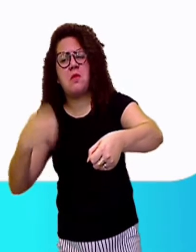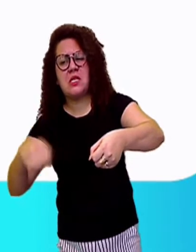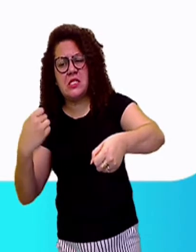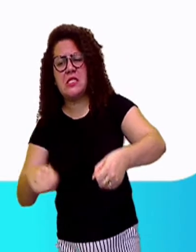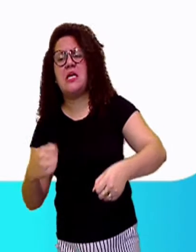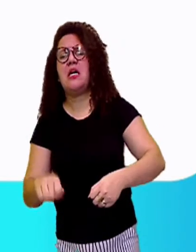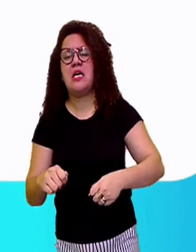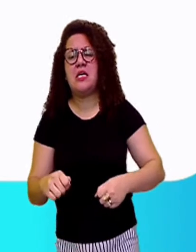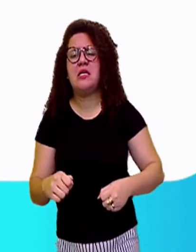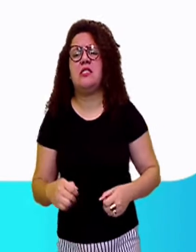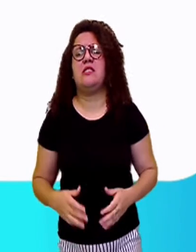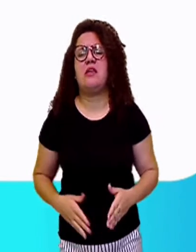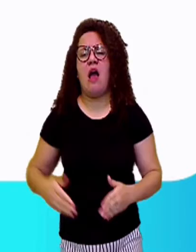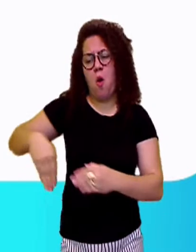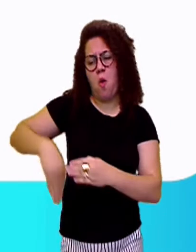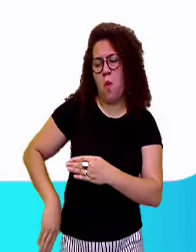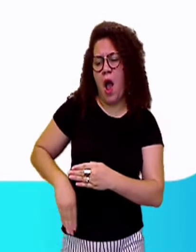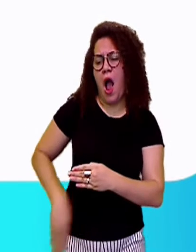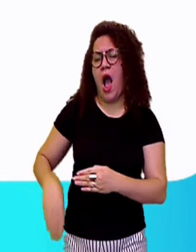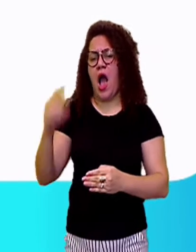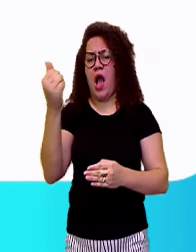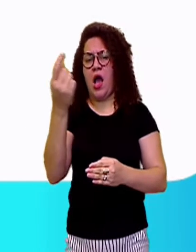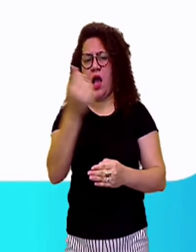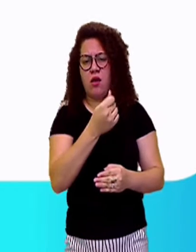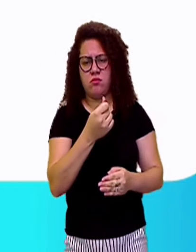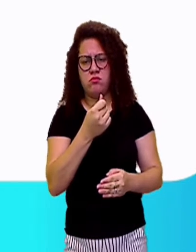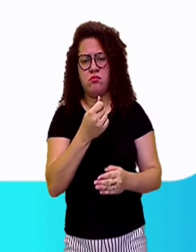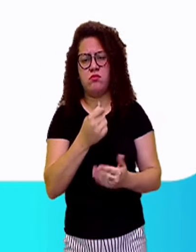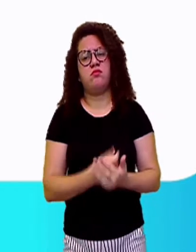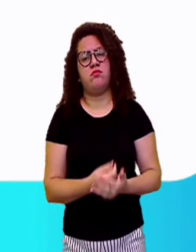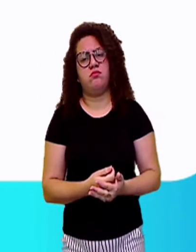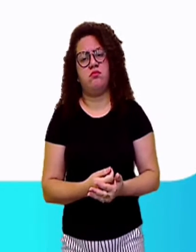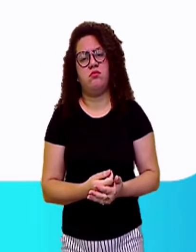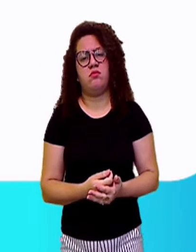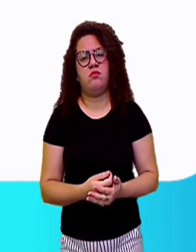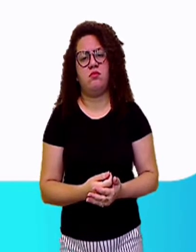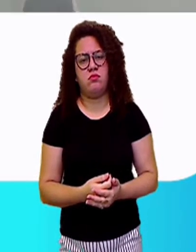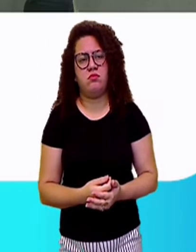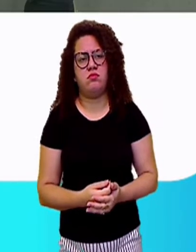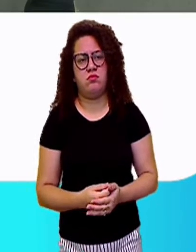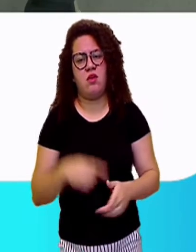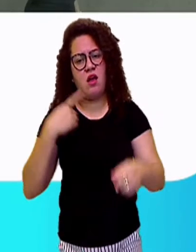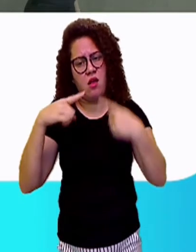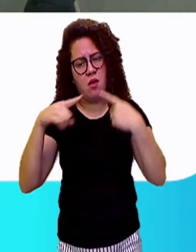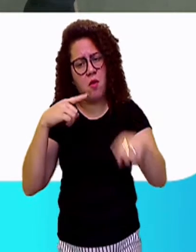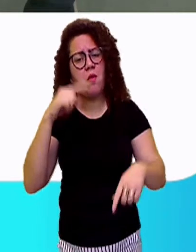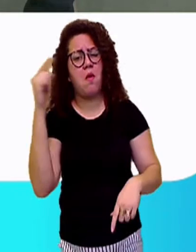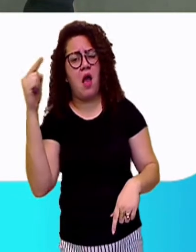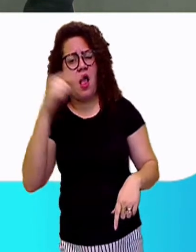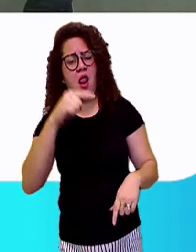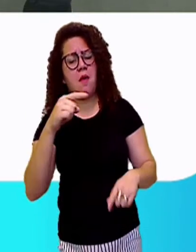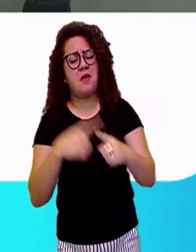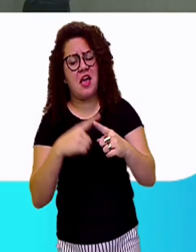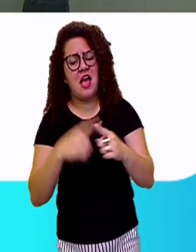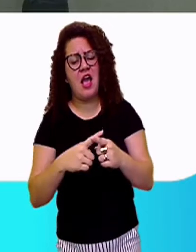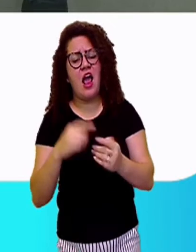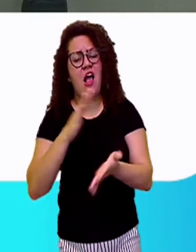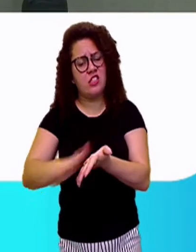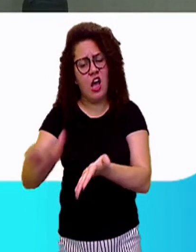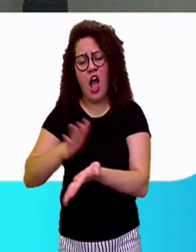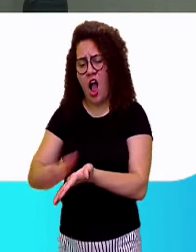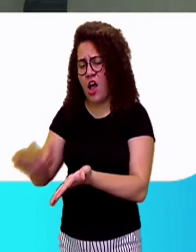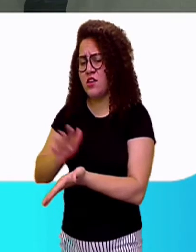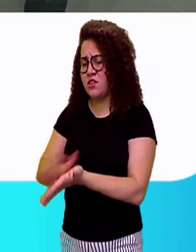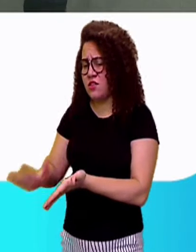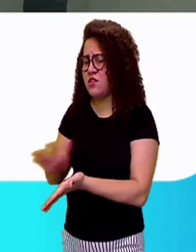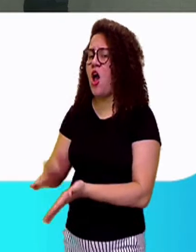controlar melhor seus gastos. Então ele chamou a atenção dela, porque ela foi gastando, gastando e não